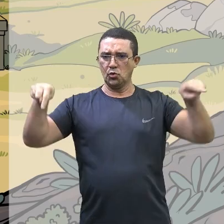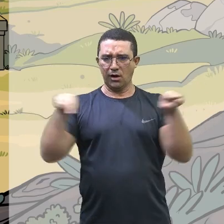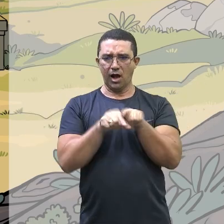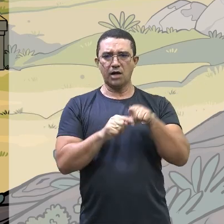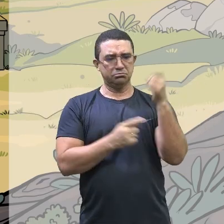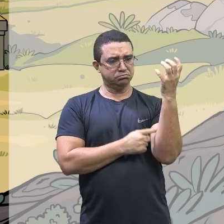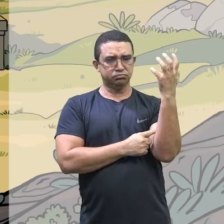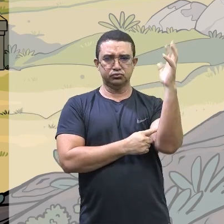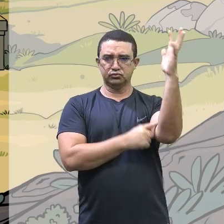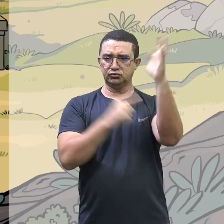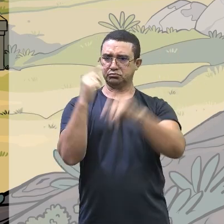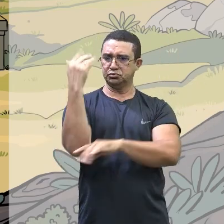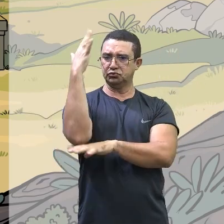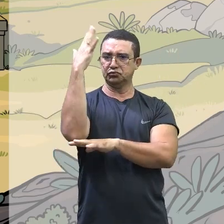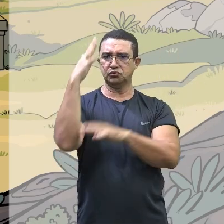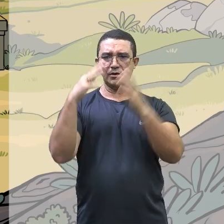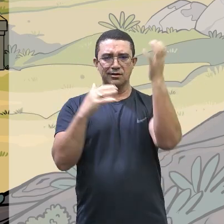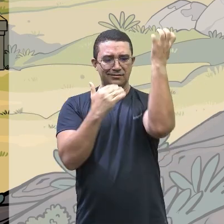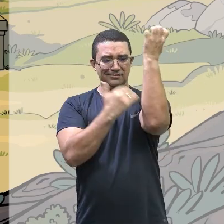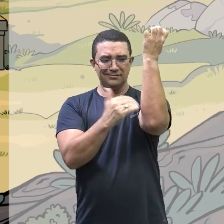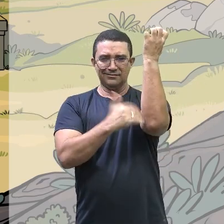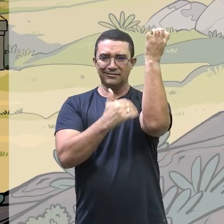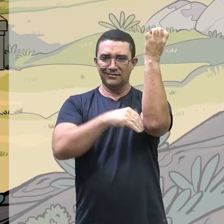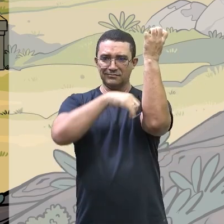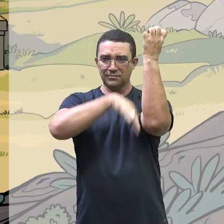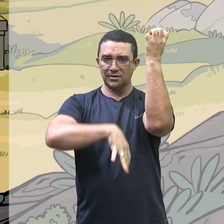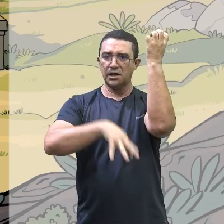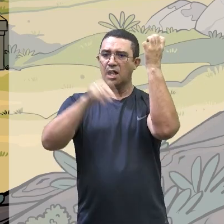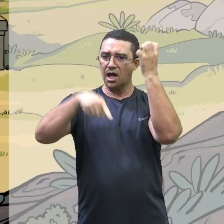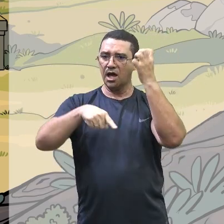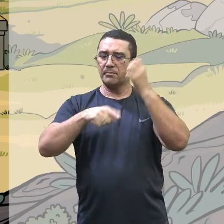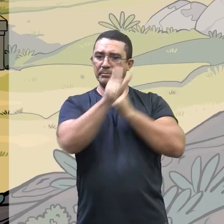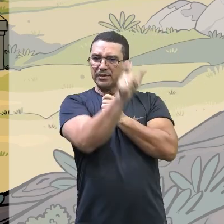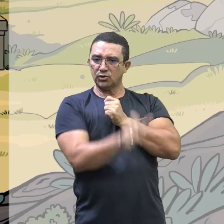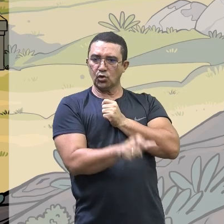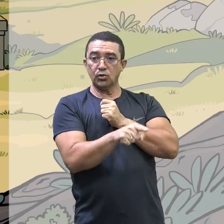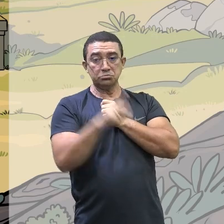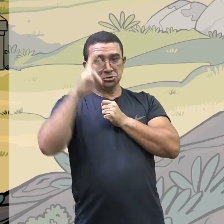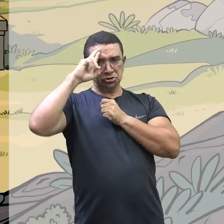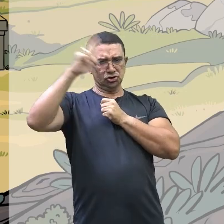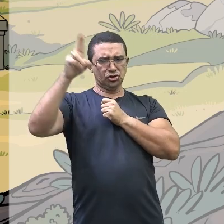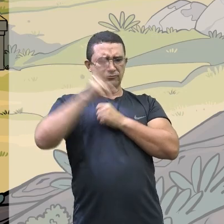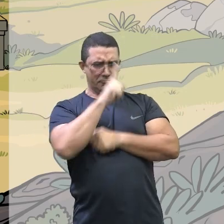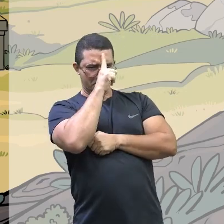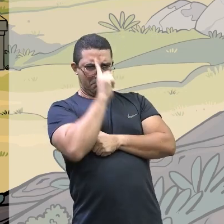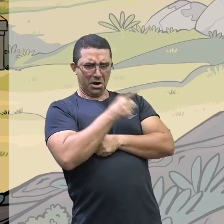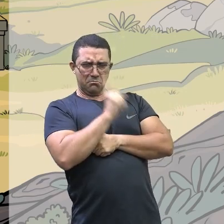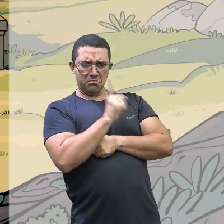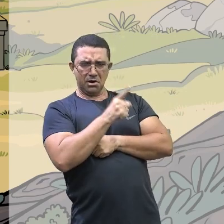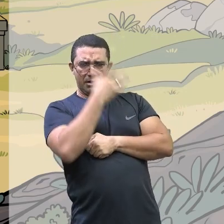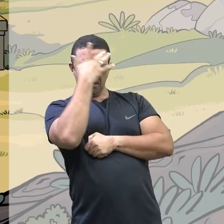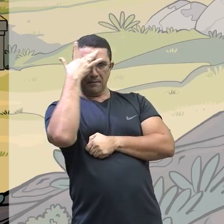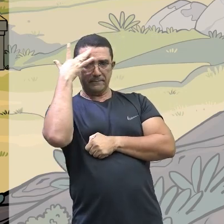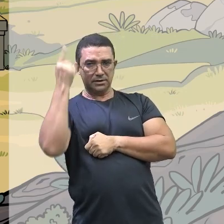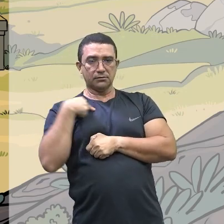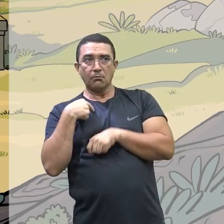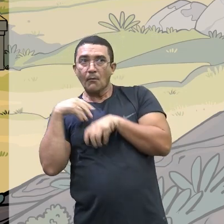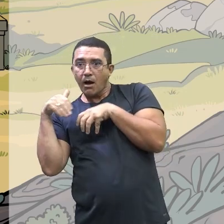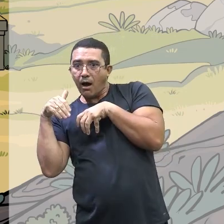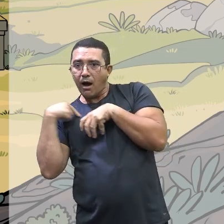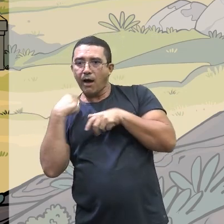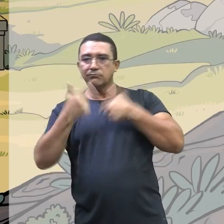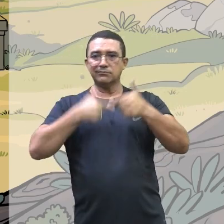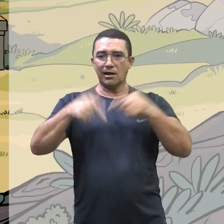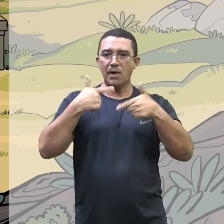isso. O seringalista, que é como se fosse o patrão aí do seringueiro, dele que está lá na labuta,